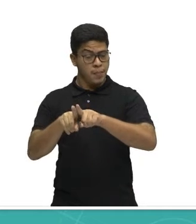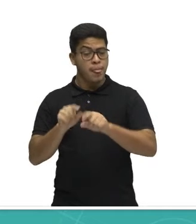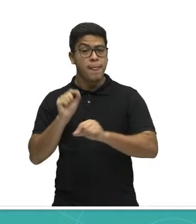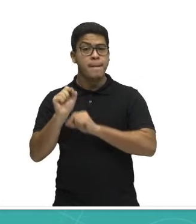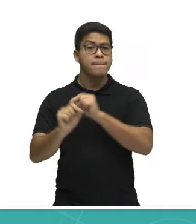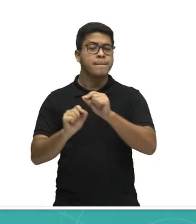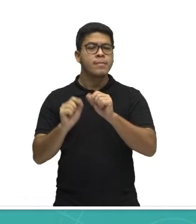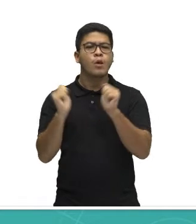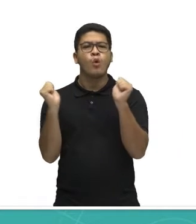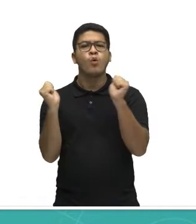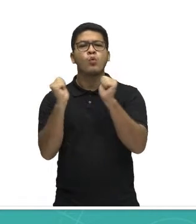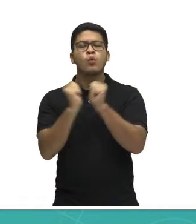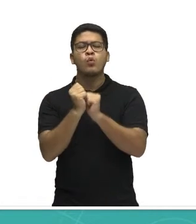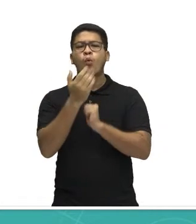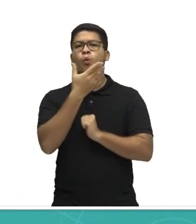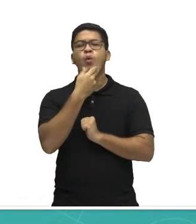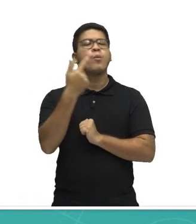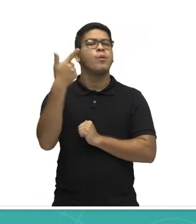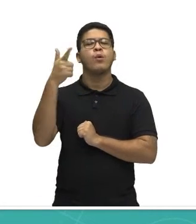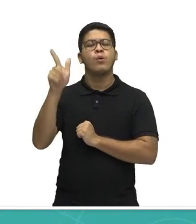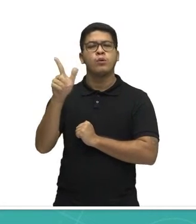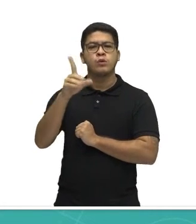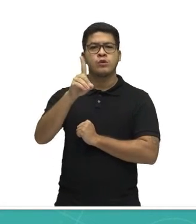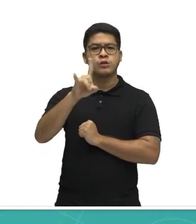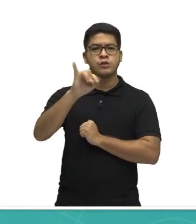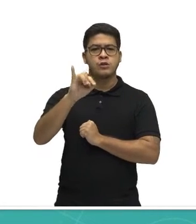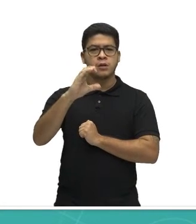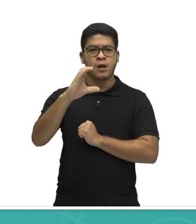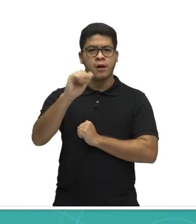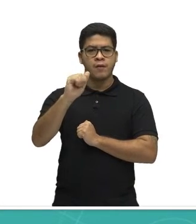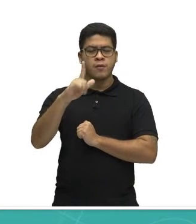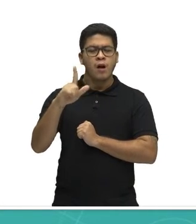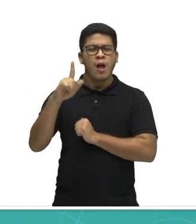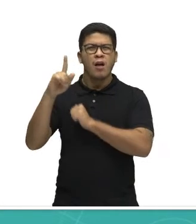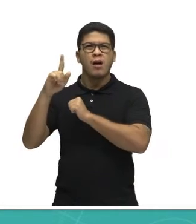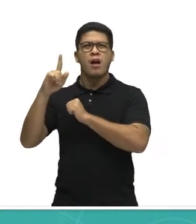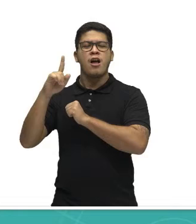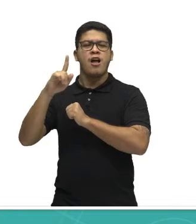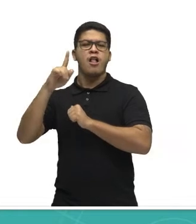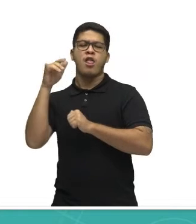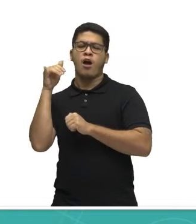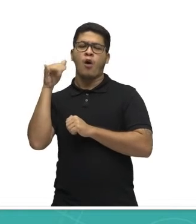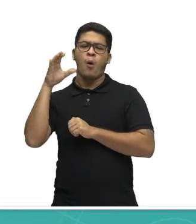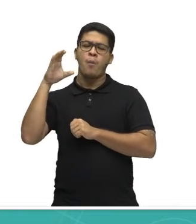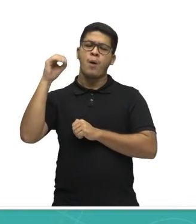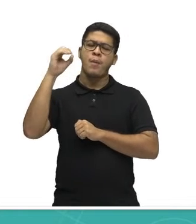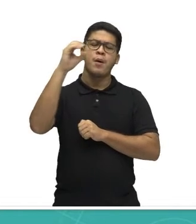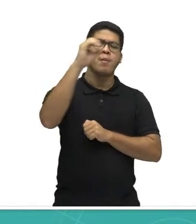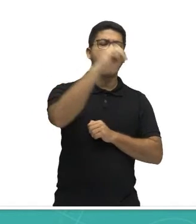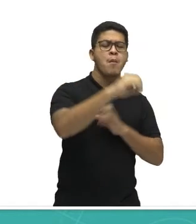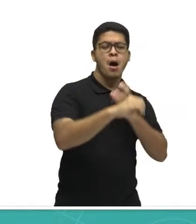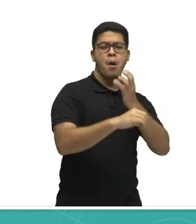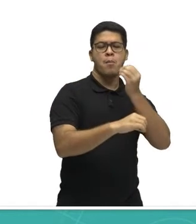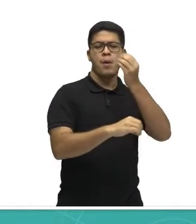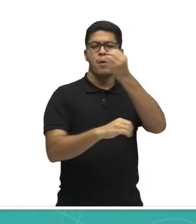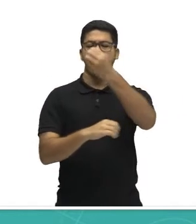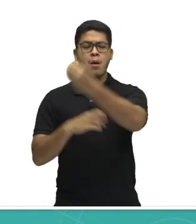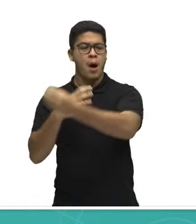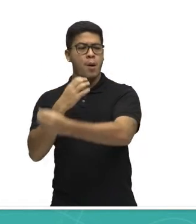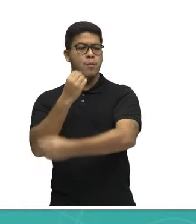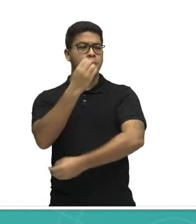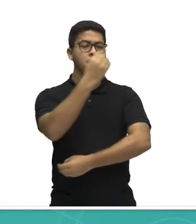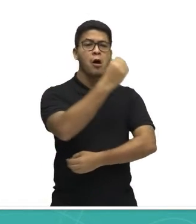Então, esse escritor, ele viajou pelo Brasil inteiro, então ele fez uma pesquisa do